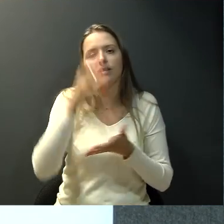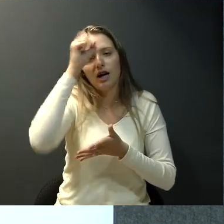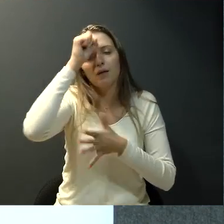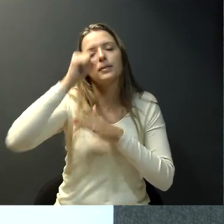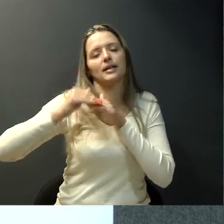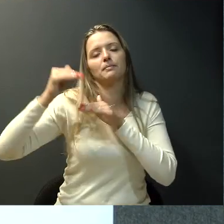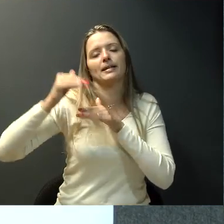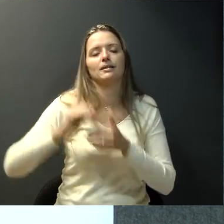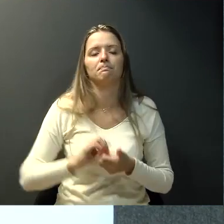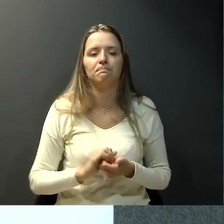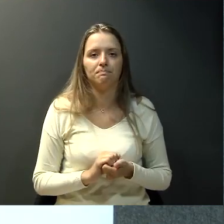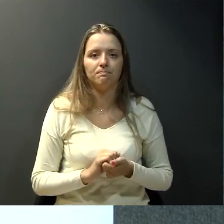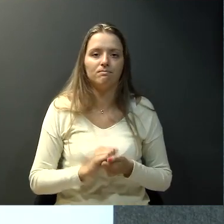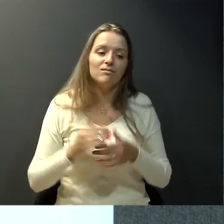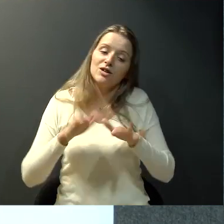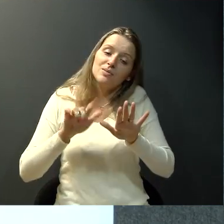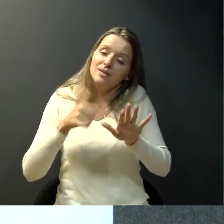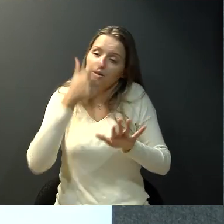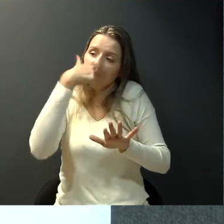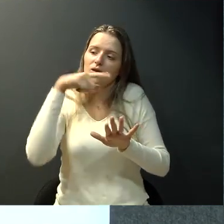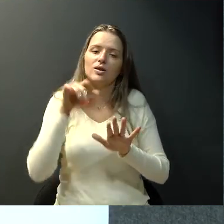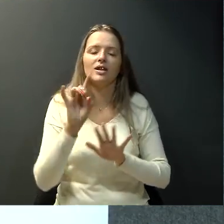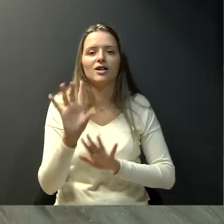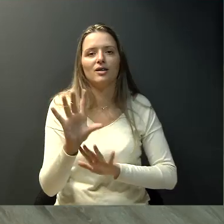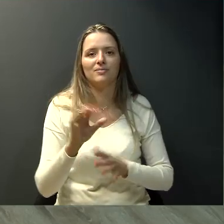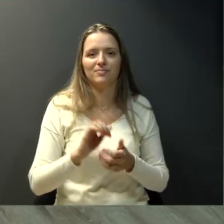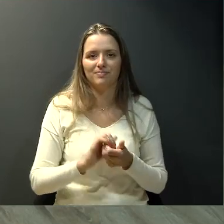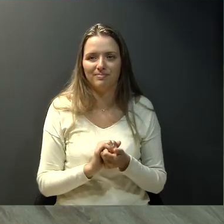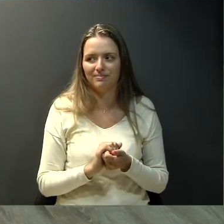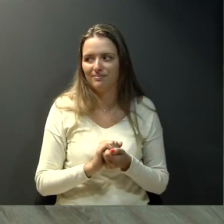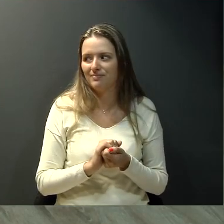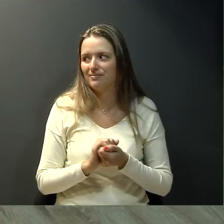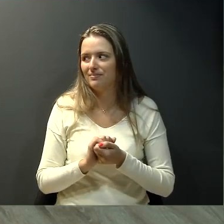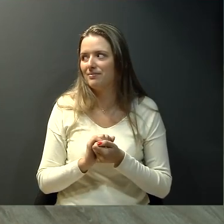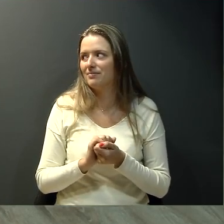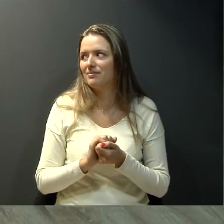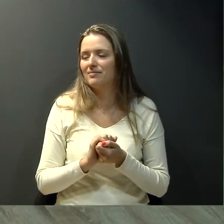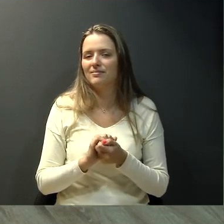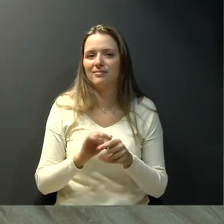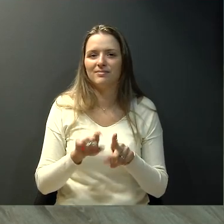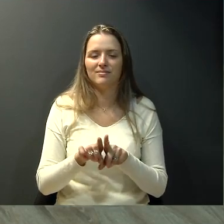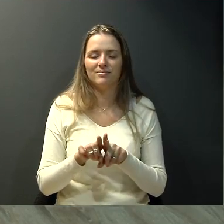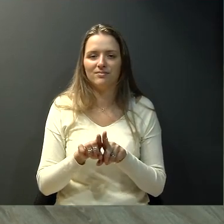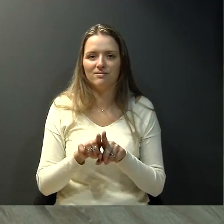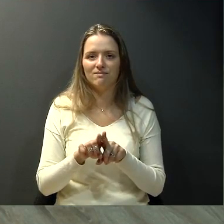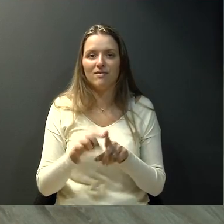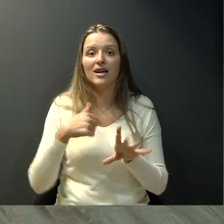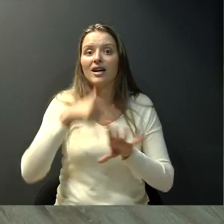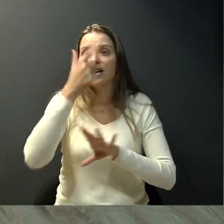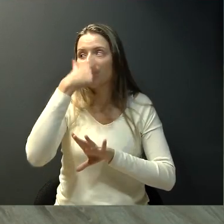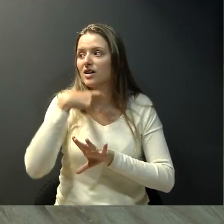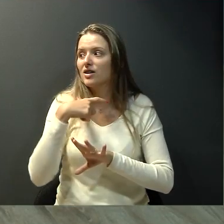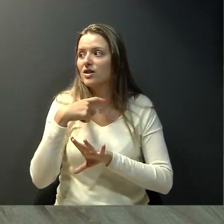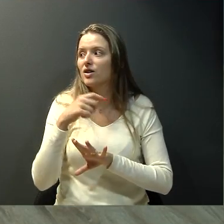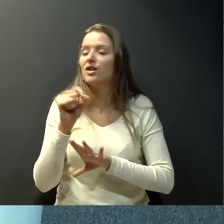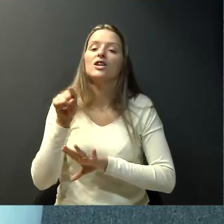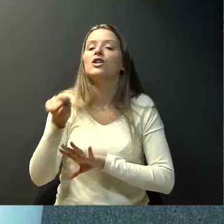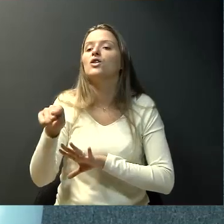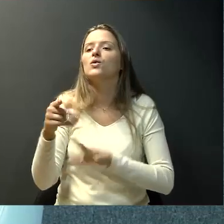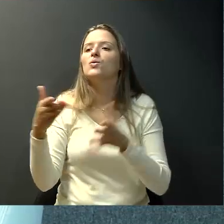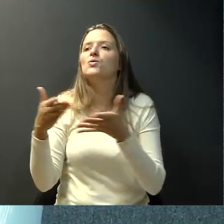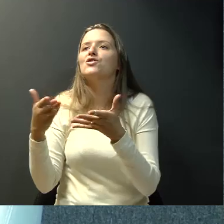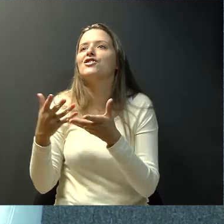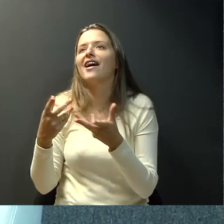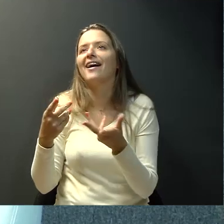aprender sinais, né? Mas acho que é isso. Vamos falar de histórias engraçadas agora, Aline.